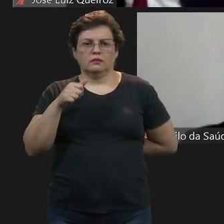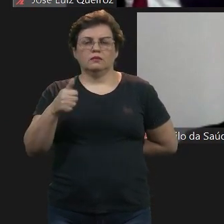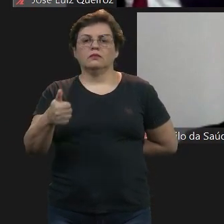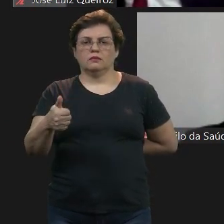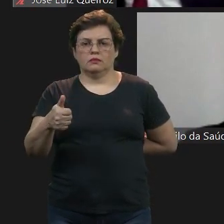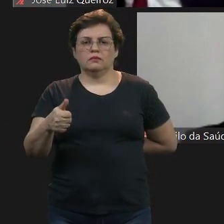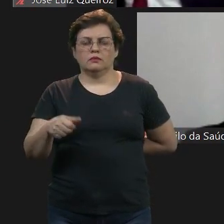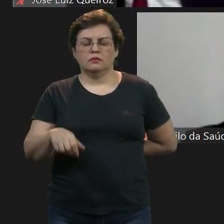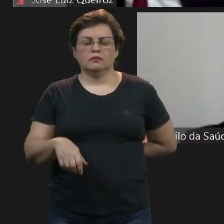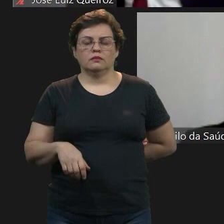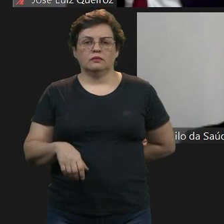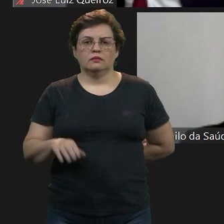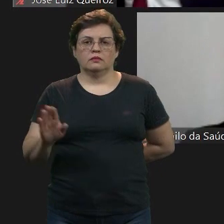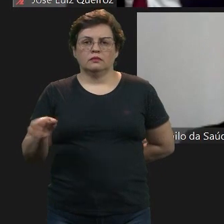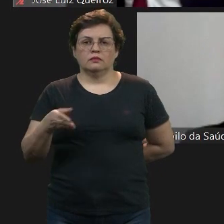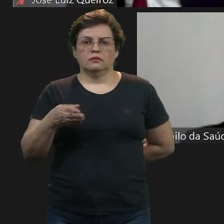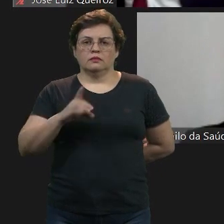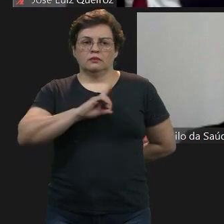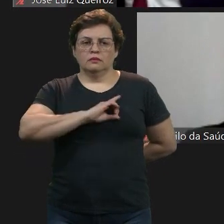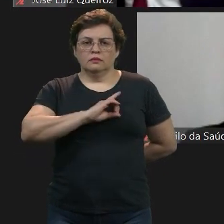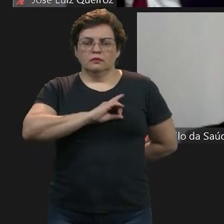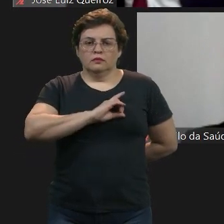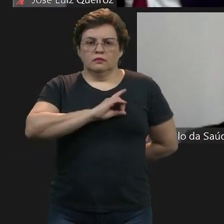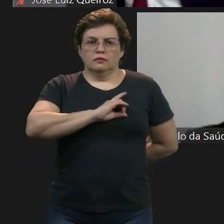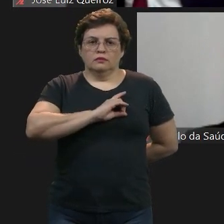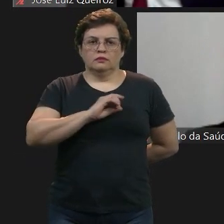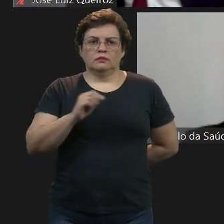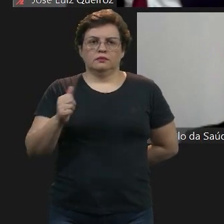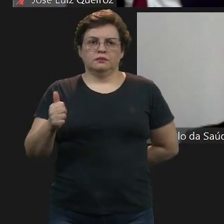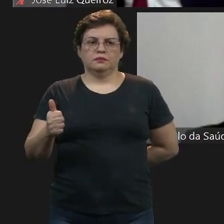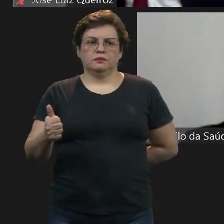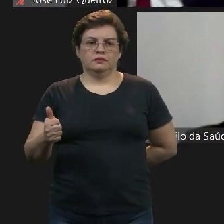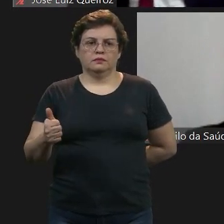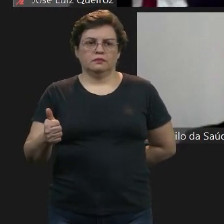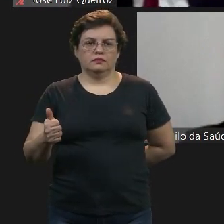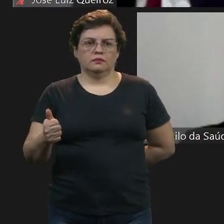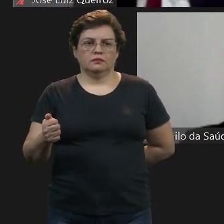Sim. Vereador delegado Wilson Damasceno.